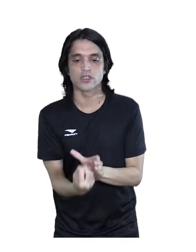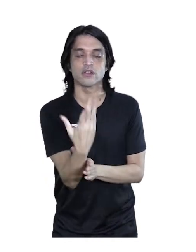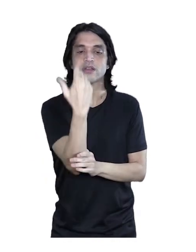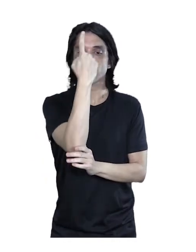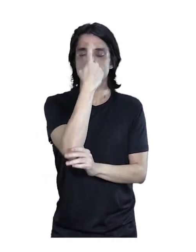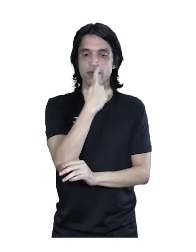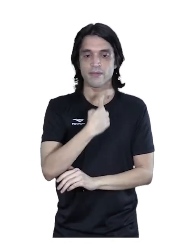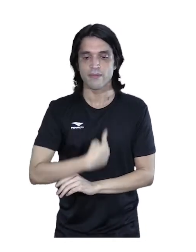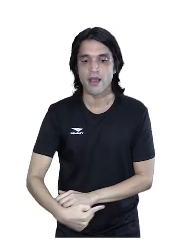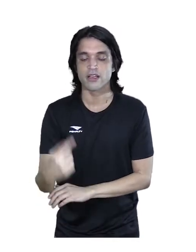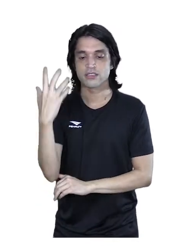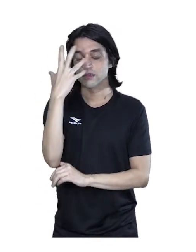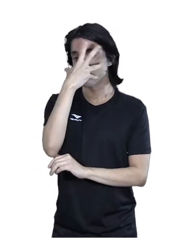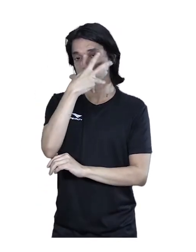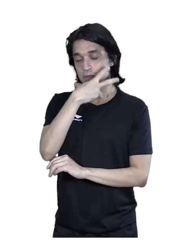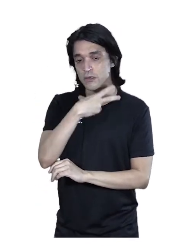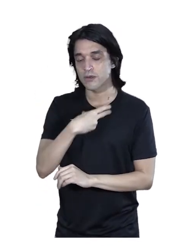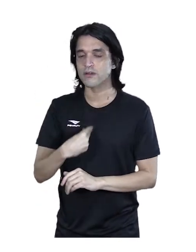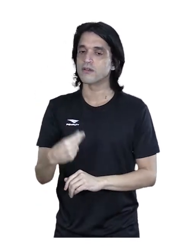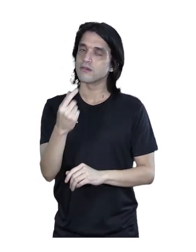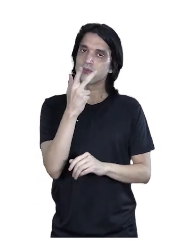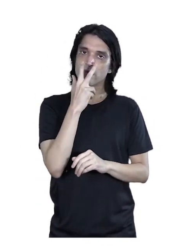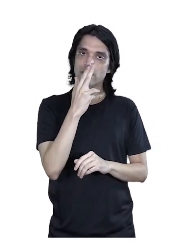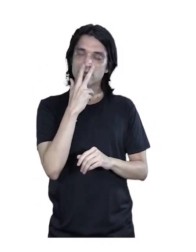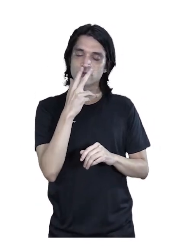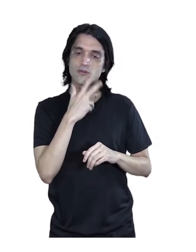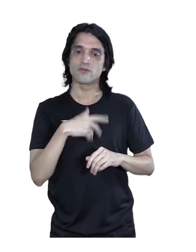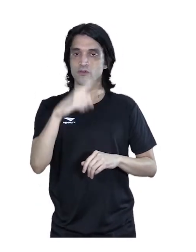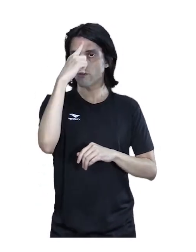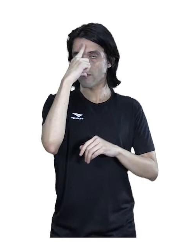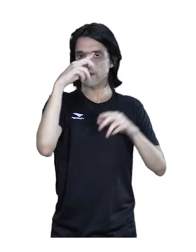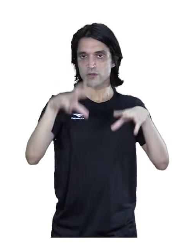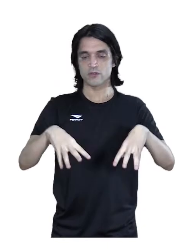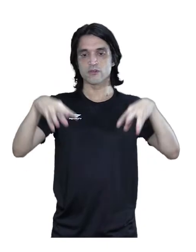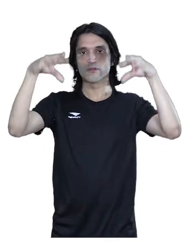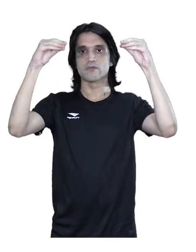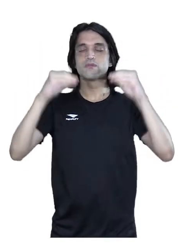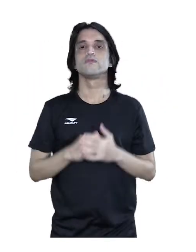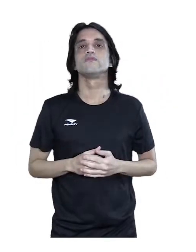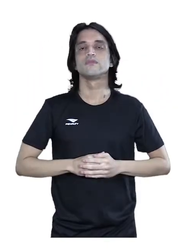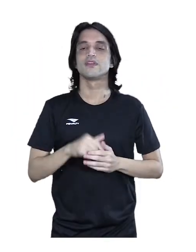nua, rica mas sóbria, como um templo grego. Olavo Bilac, tarde,